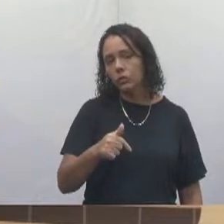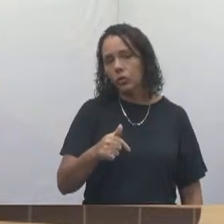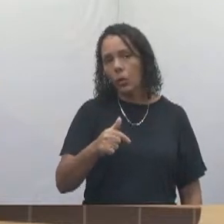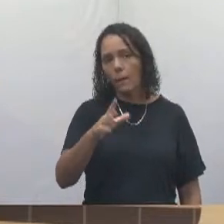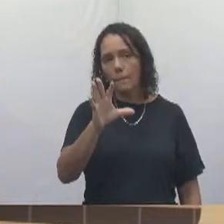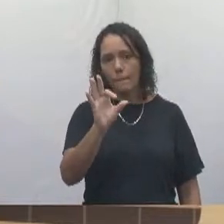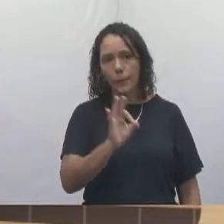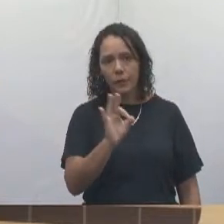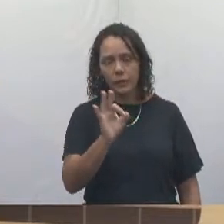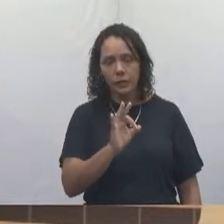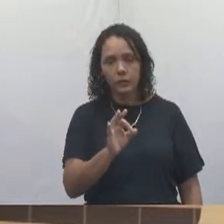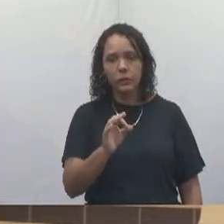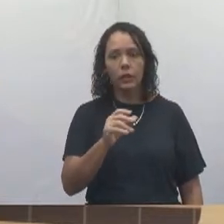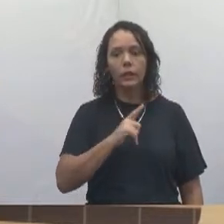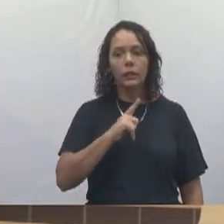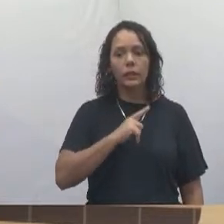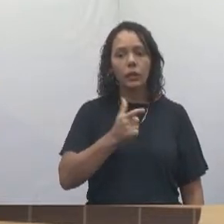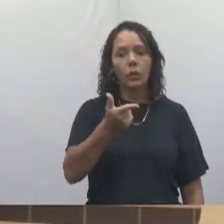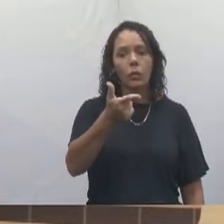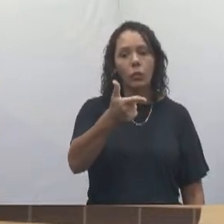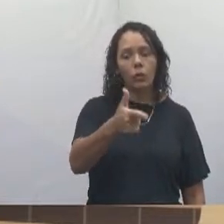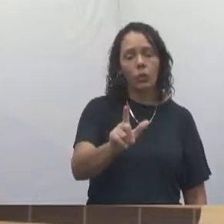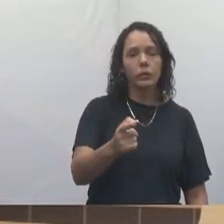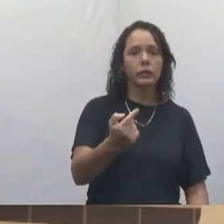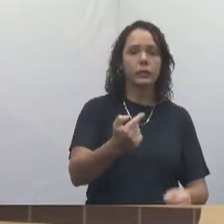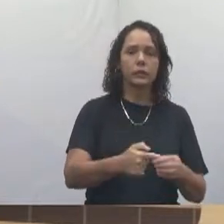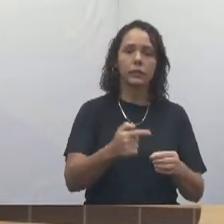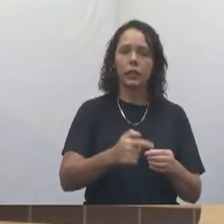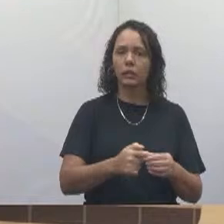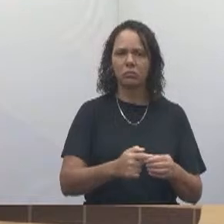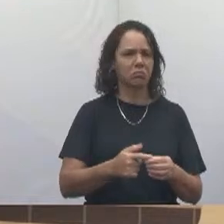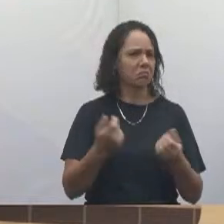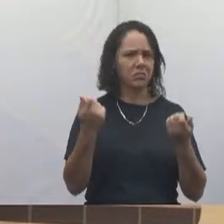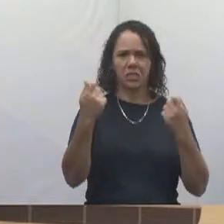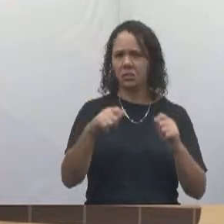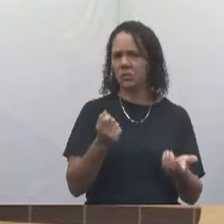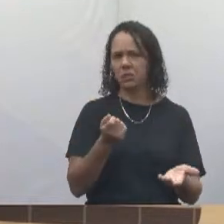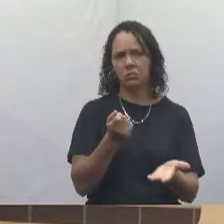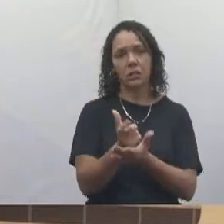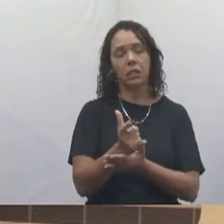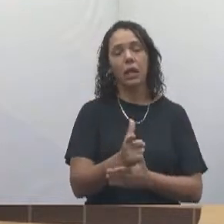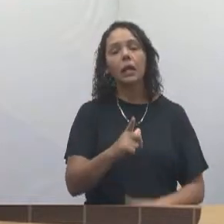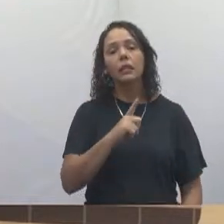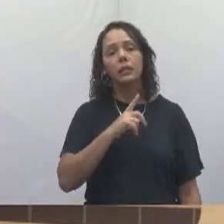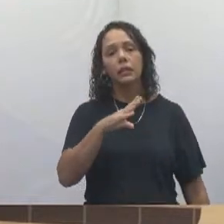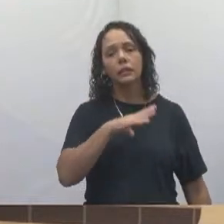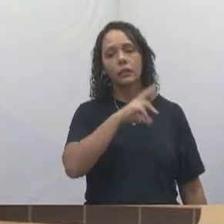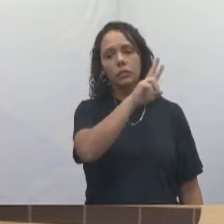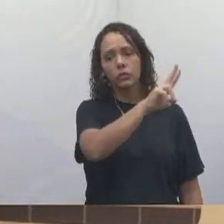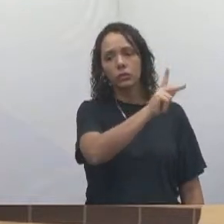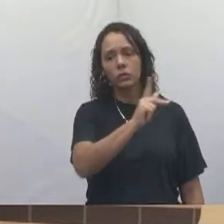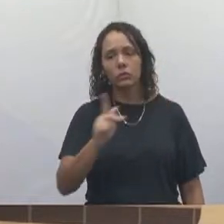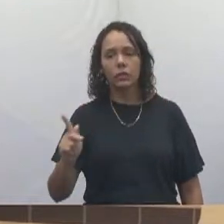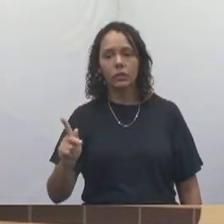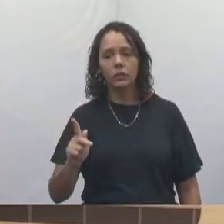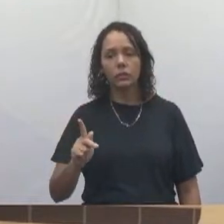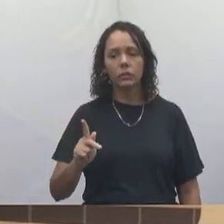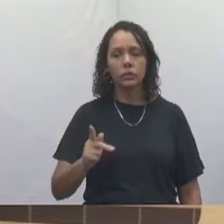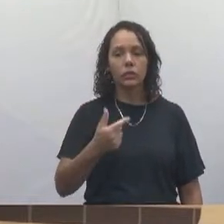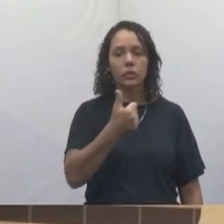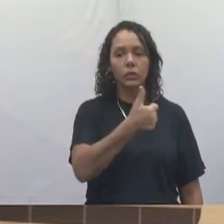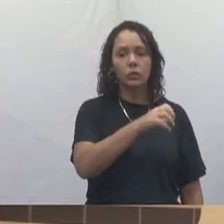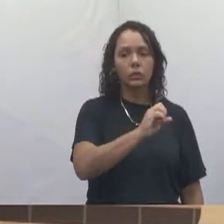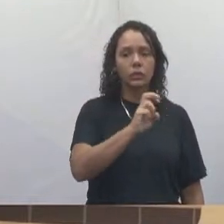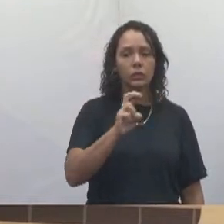caminhando para a inteligência sem capacidade de pagar. Tem cidade no Vale com 105% de sua receita comprometida